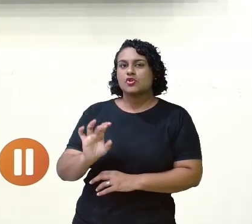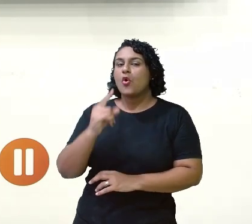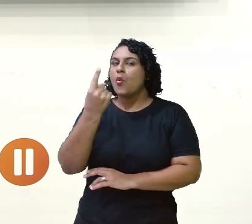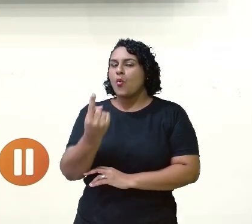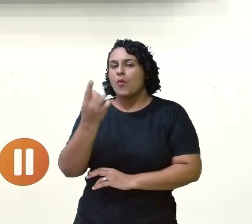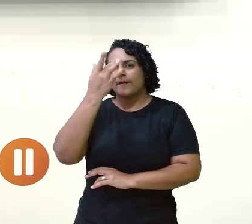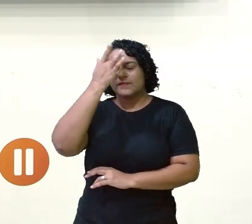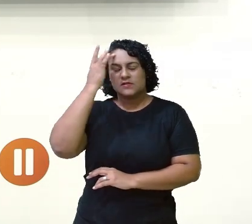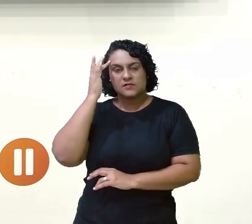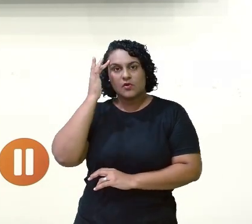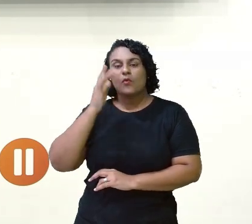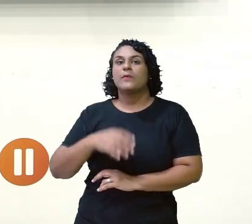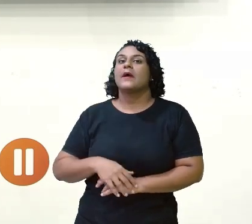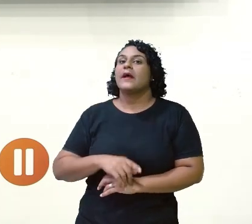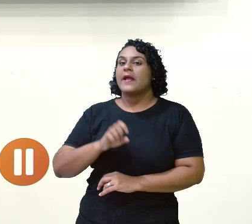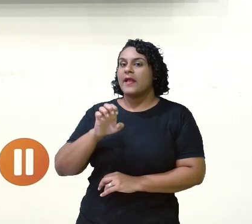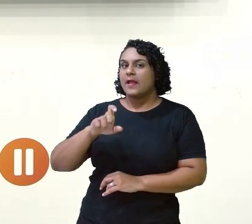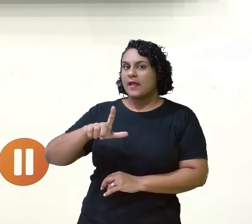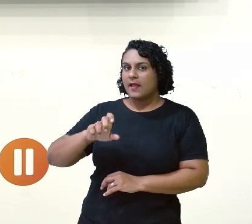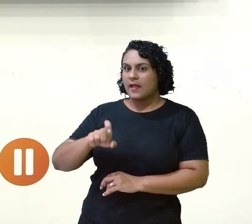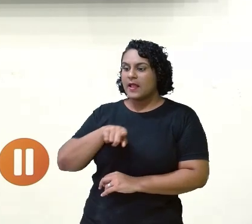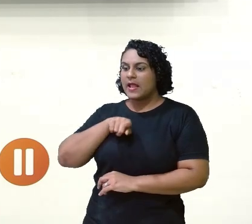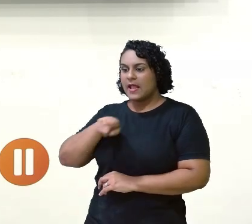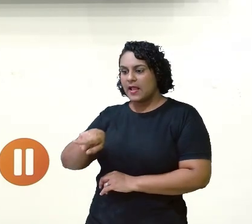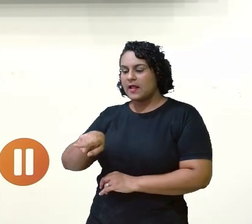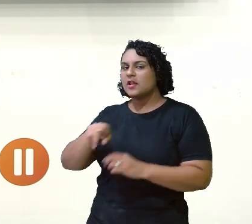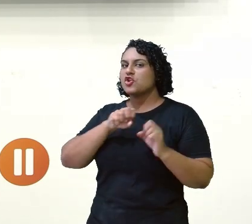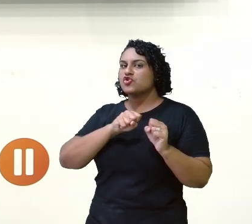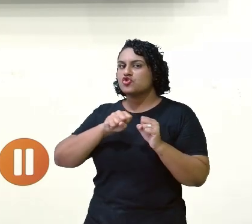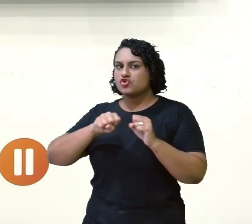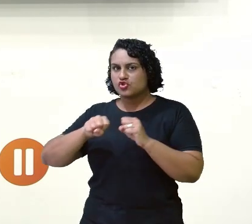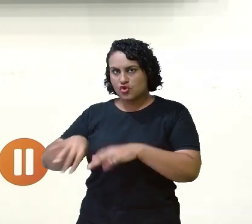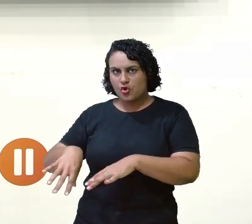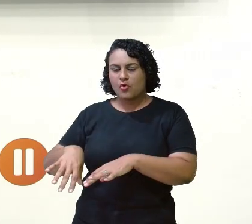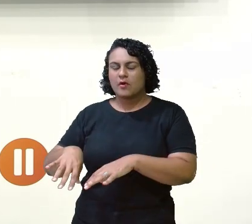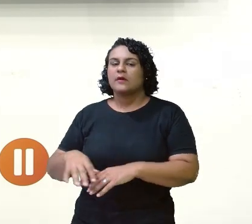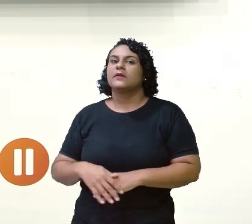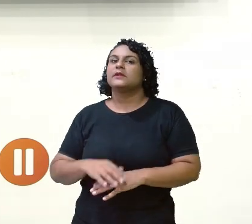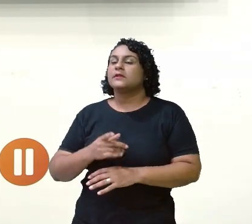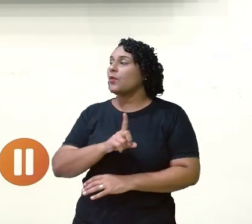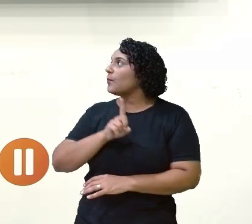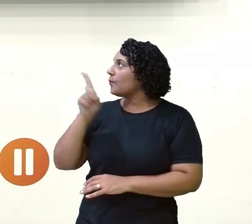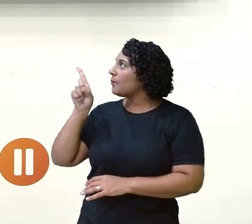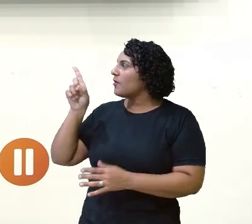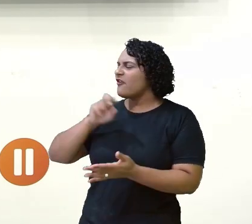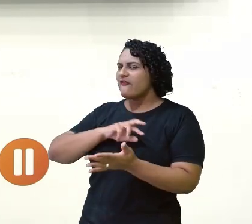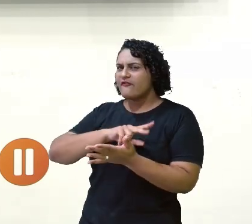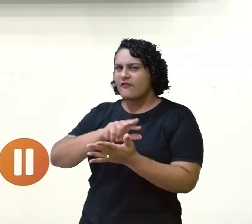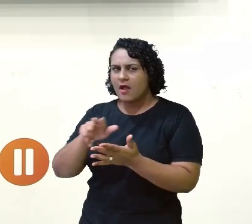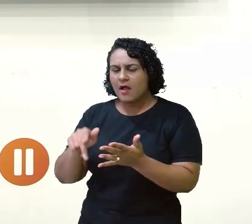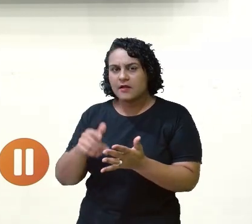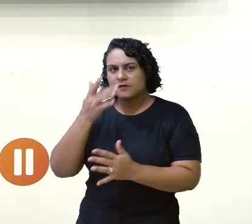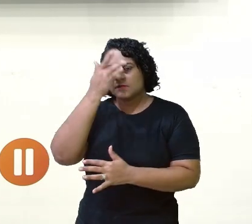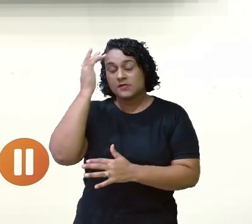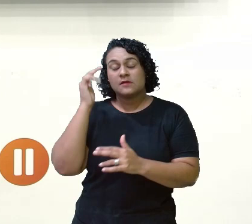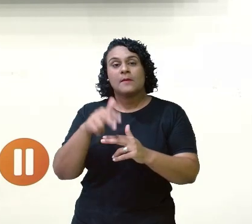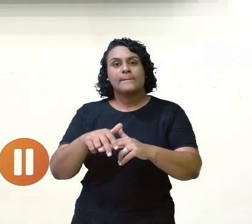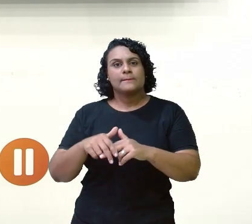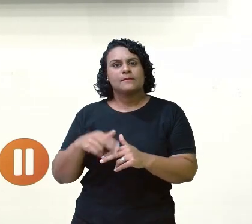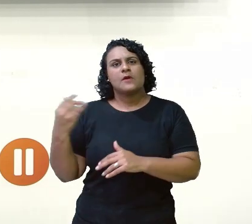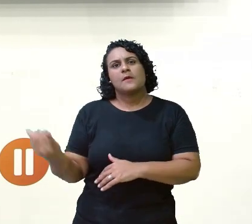pessoa, seria ele joga. Por isso que é importante essa concordância, né? Tanto